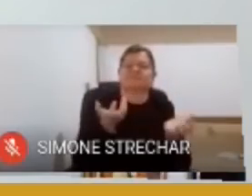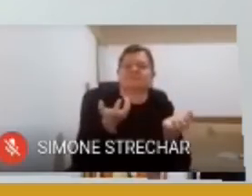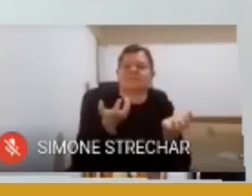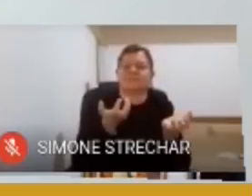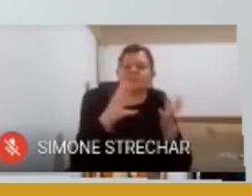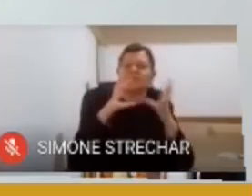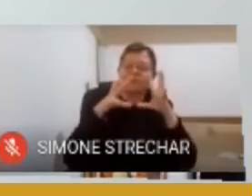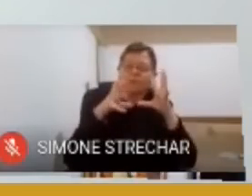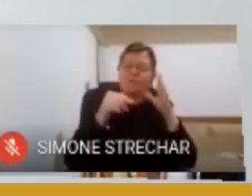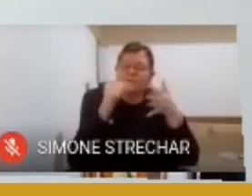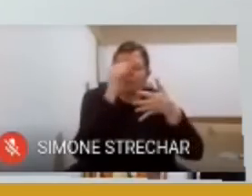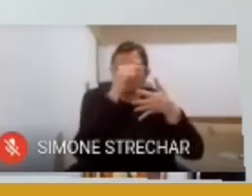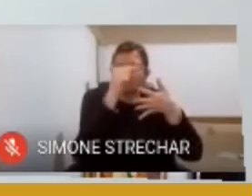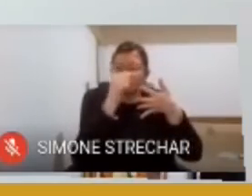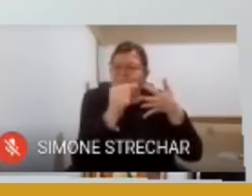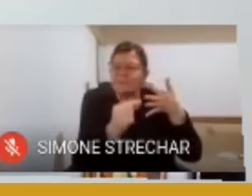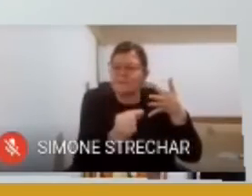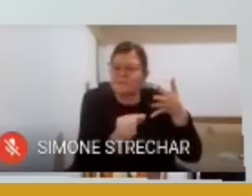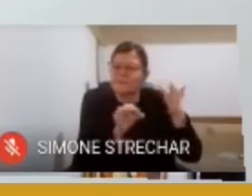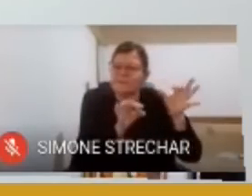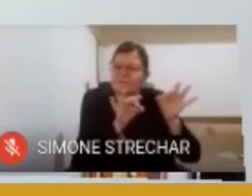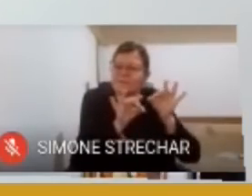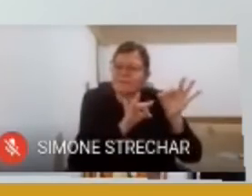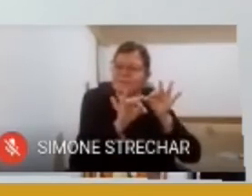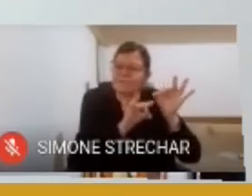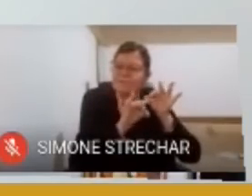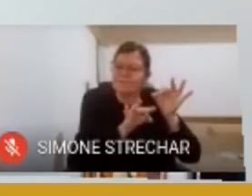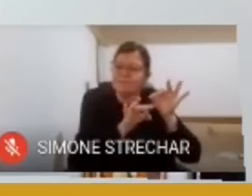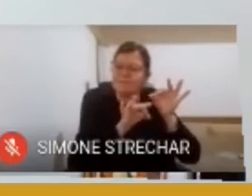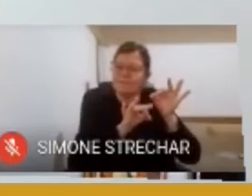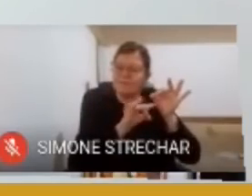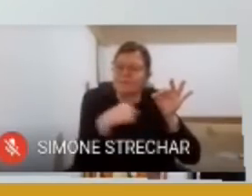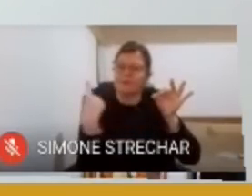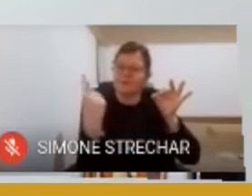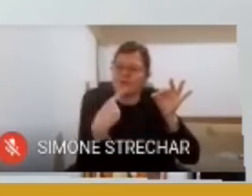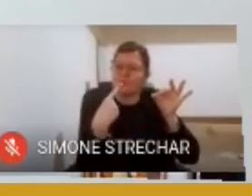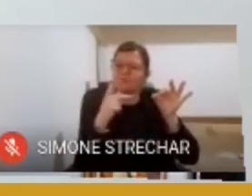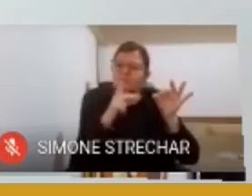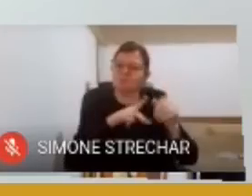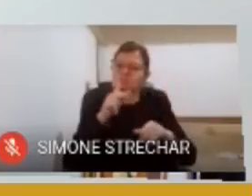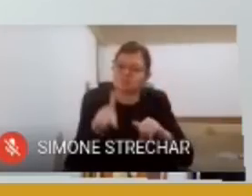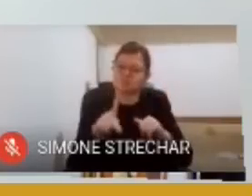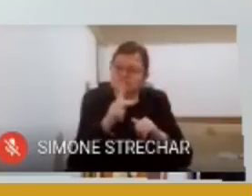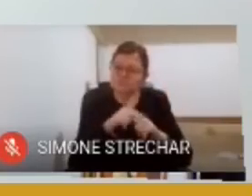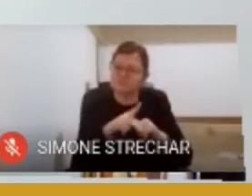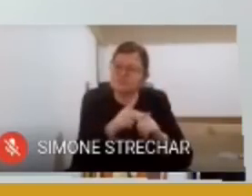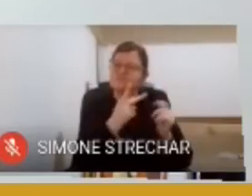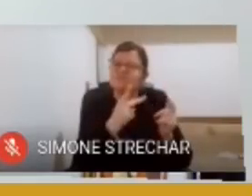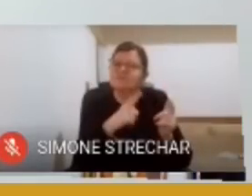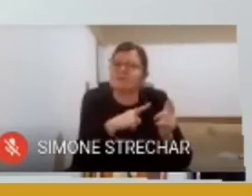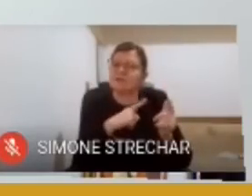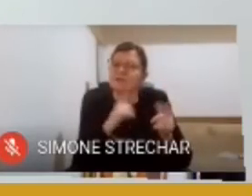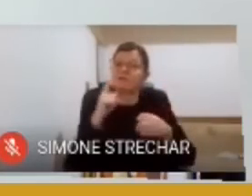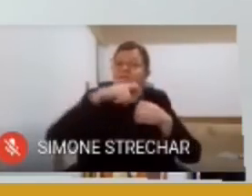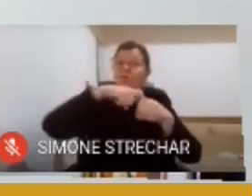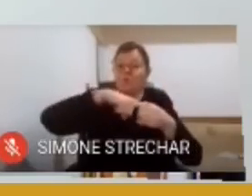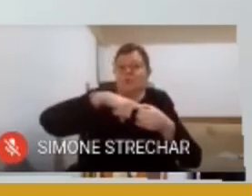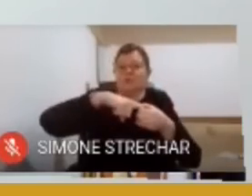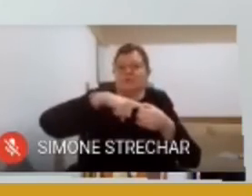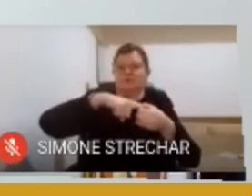com olhar. Nós conversamos muito com o nosso olhar, né? Então, esse olhar de afeto, esse olhar de carinho, esse olhar